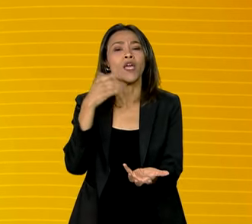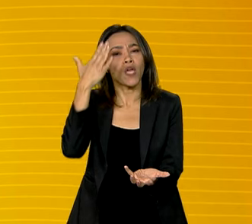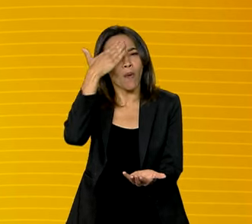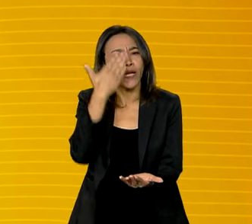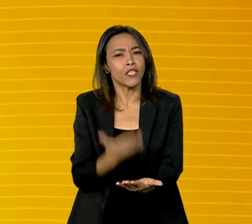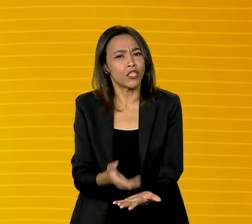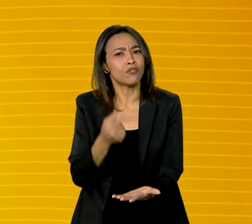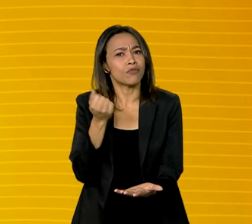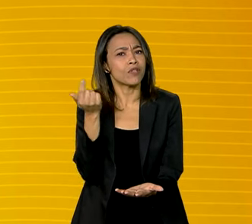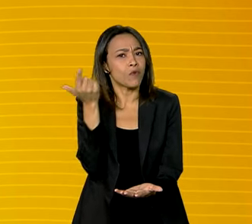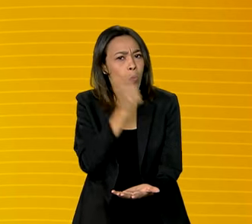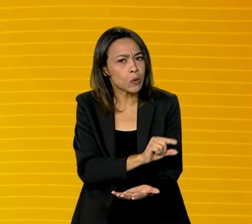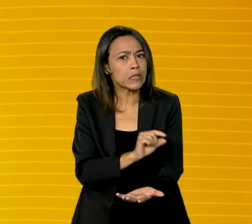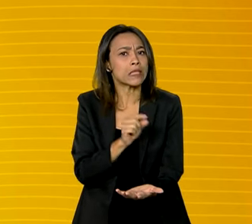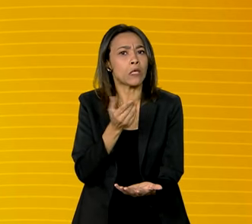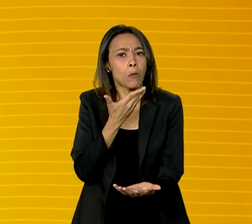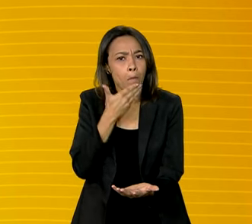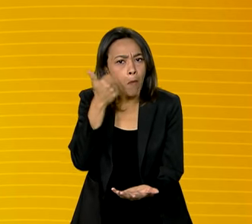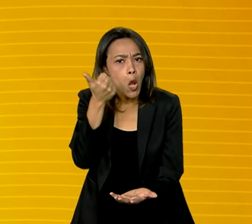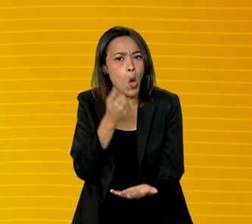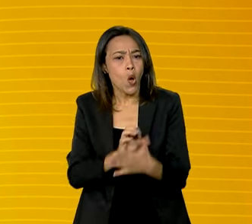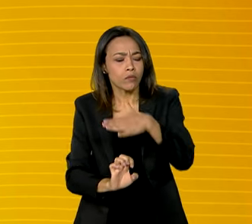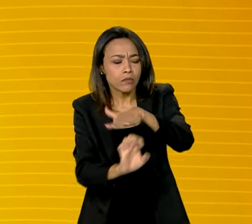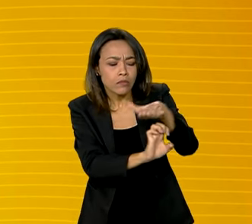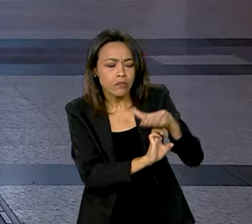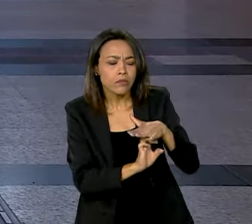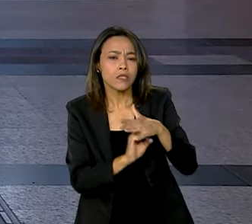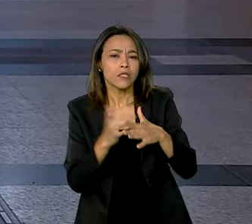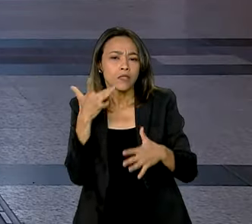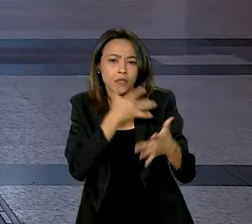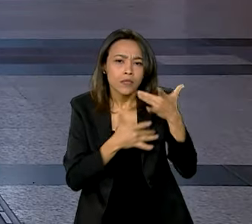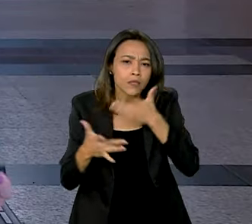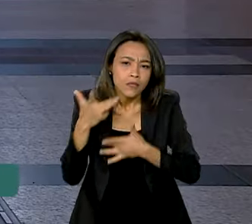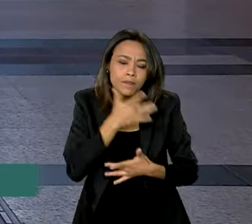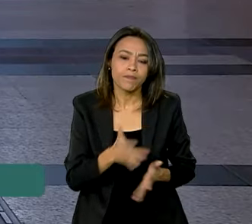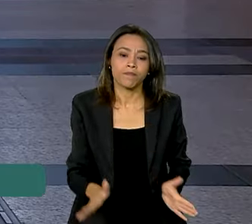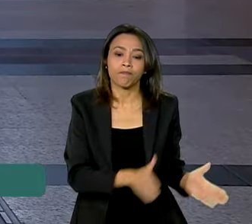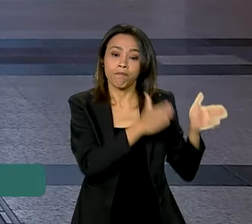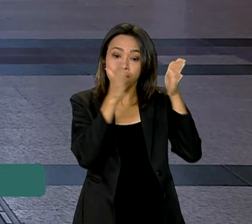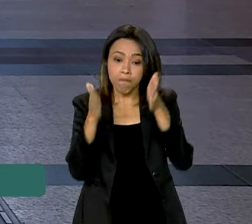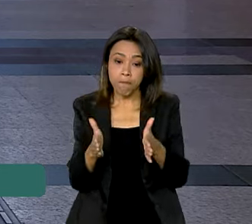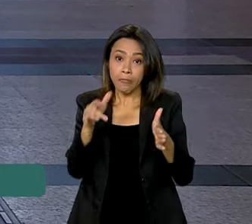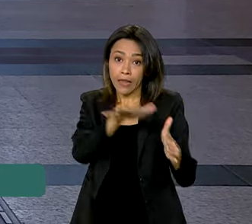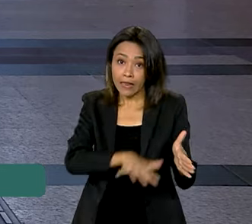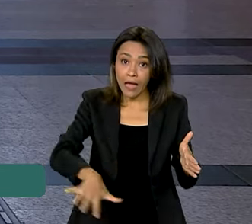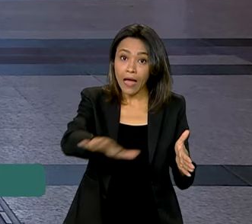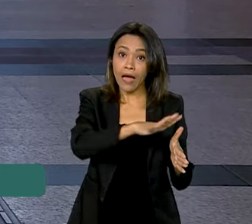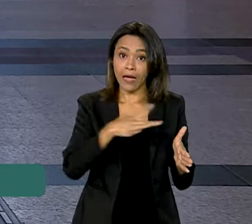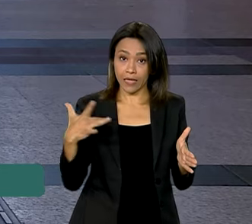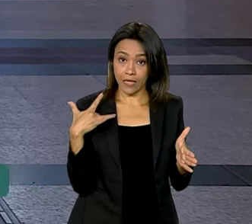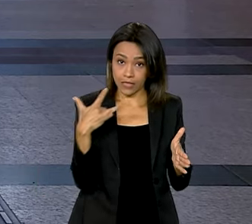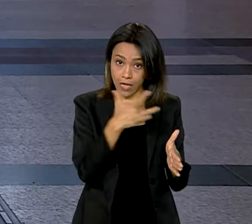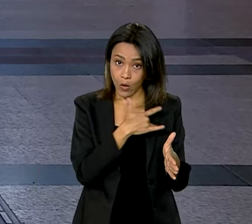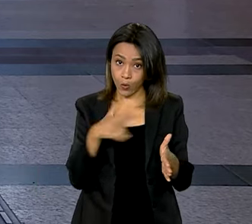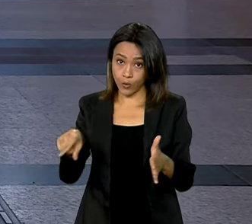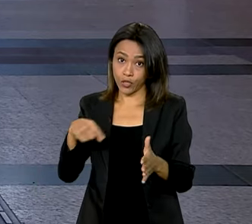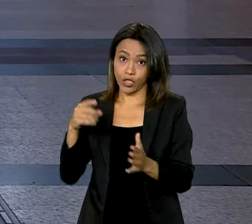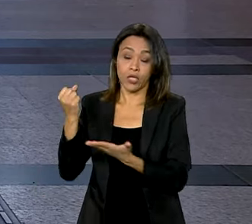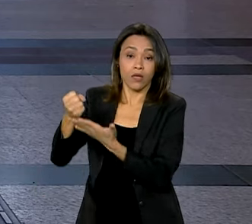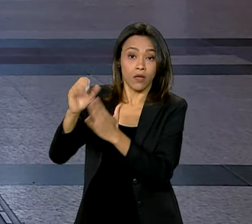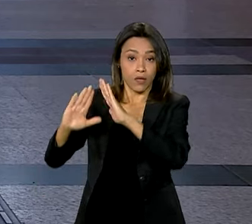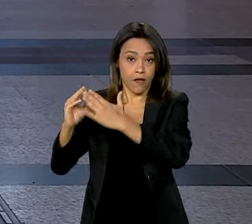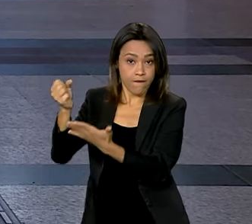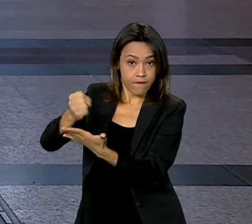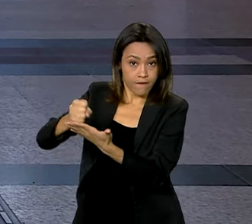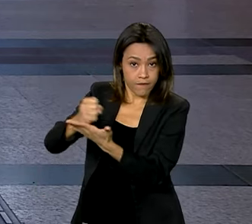mais primorosos e mais qualificados do sabor chinês. Já na área da saúde, a farmacêutica chinesa Sinovac, que durante